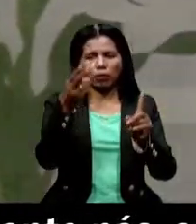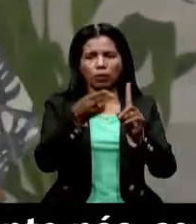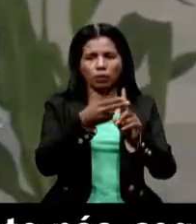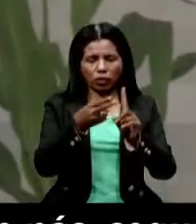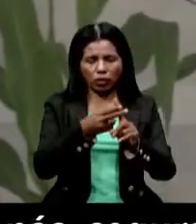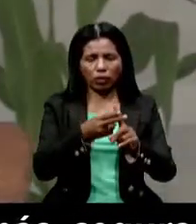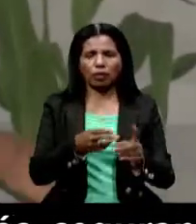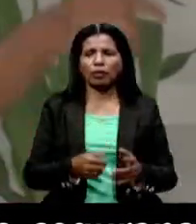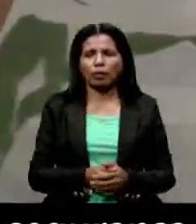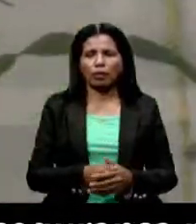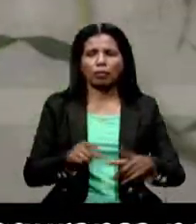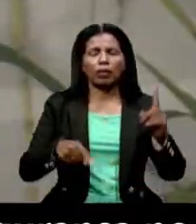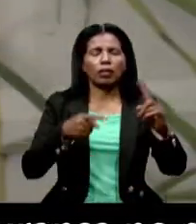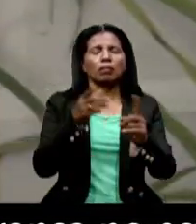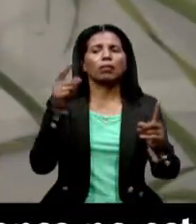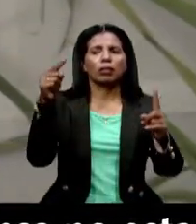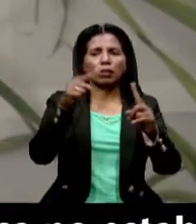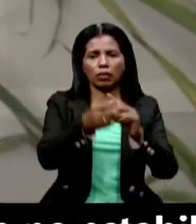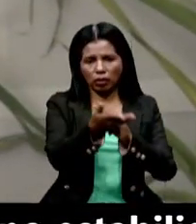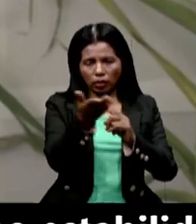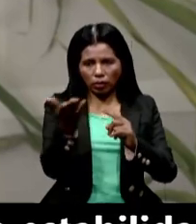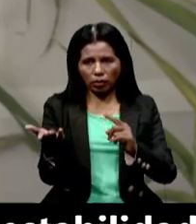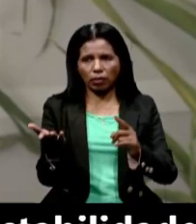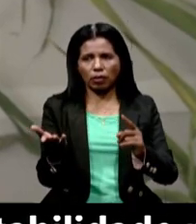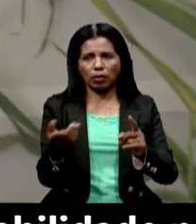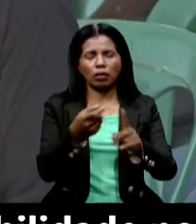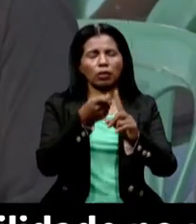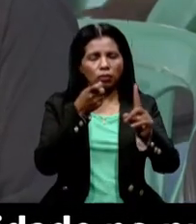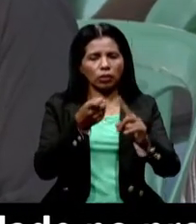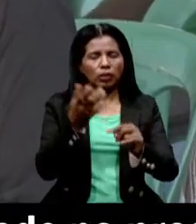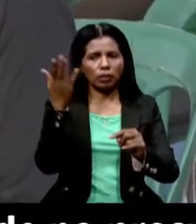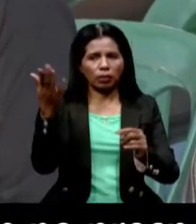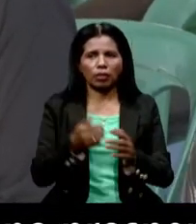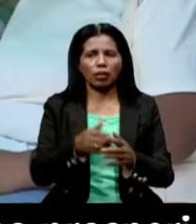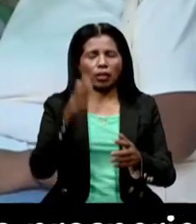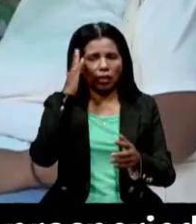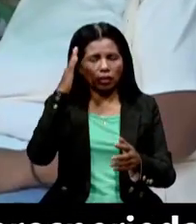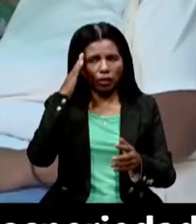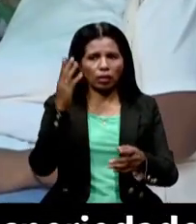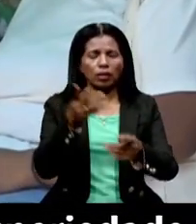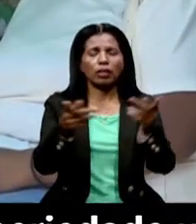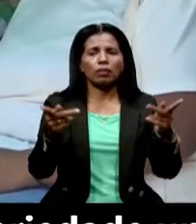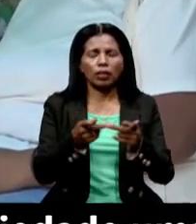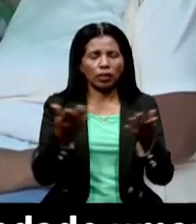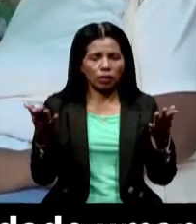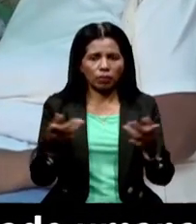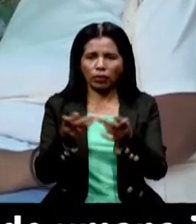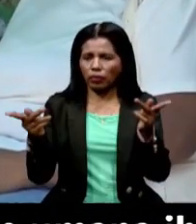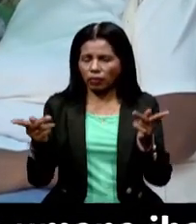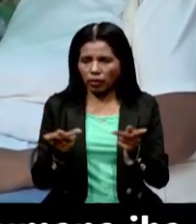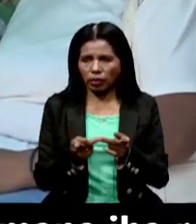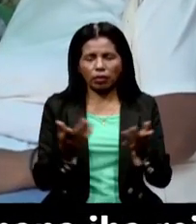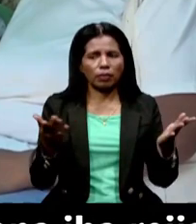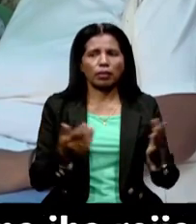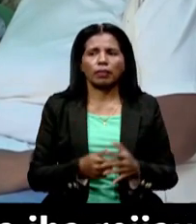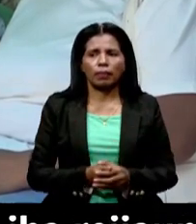ba, ba, ir no Mató. E me no B, mais no B, até né, e fato no B, fato no B, sa,